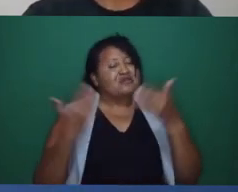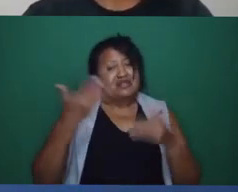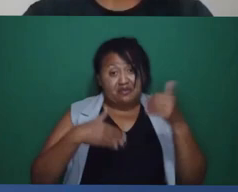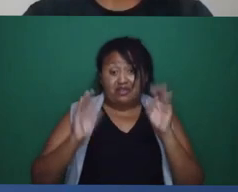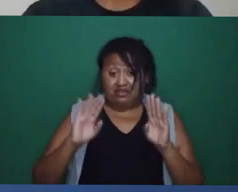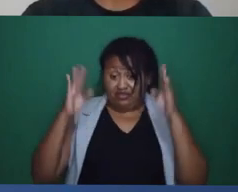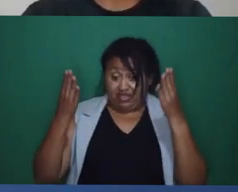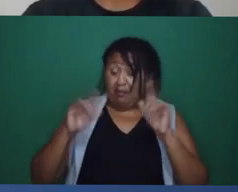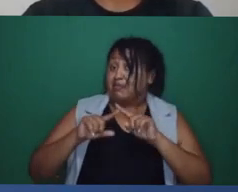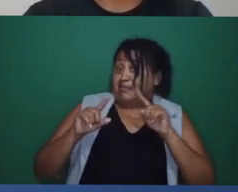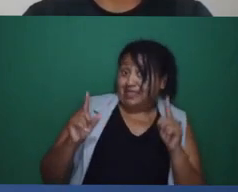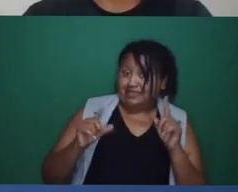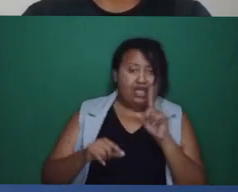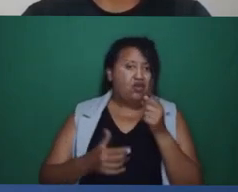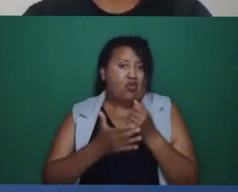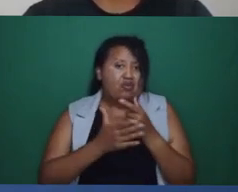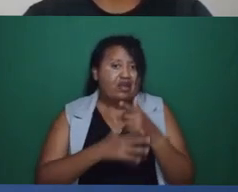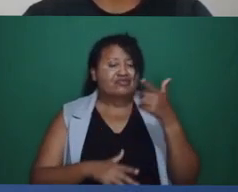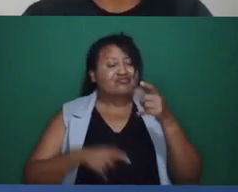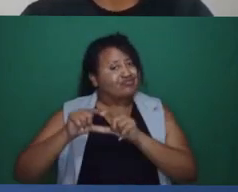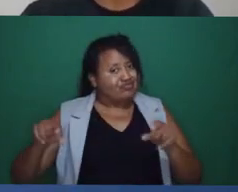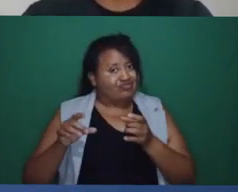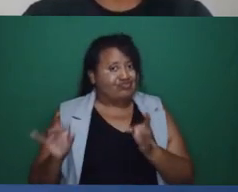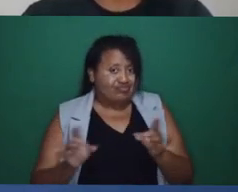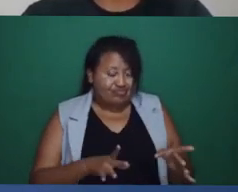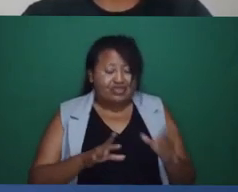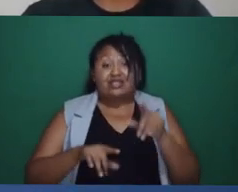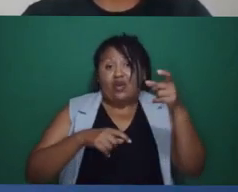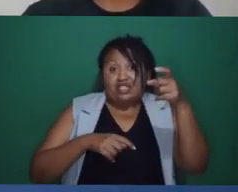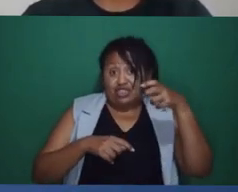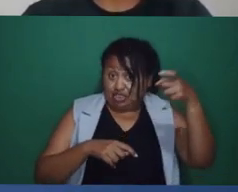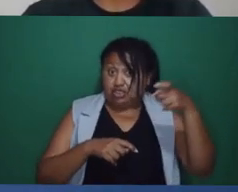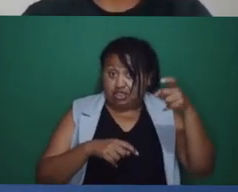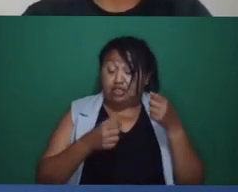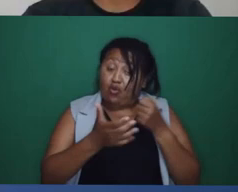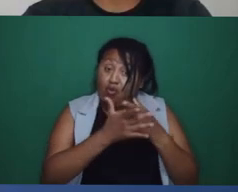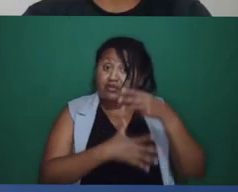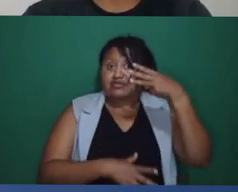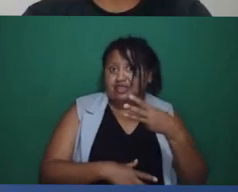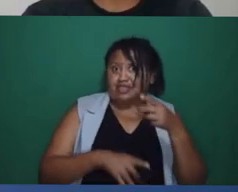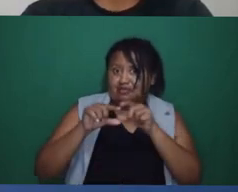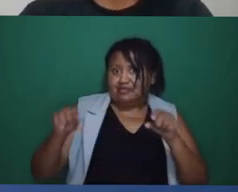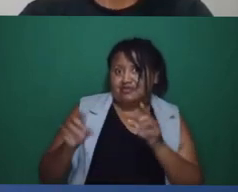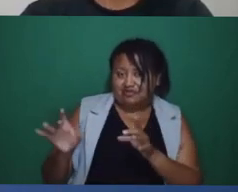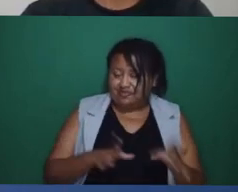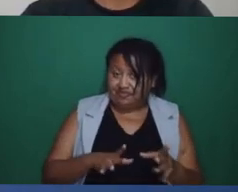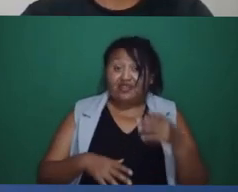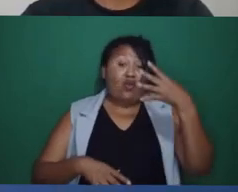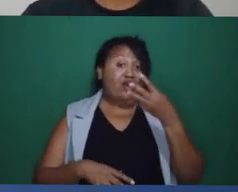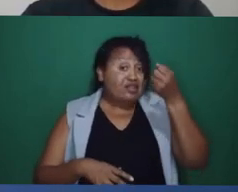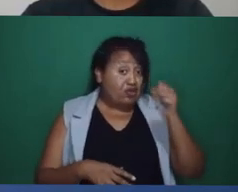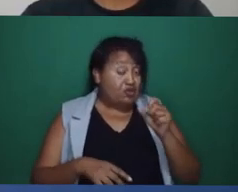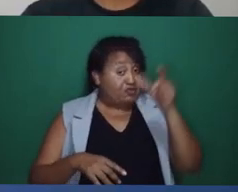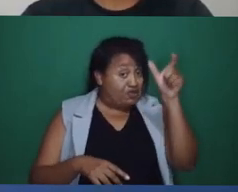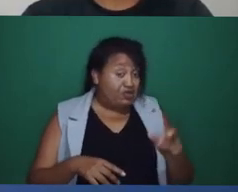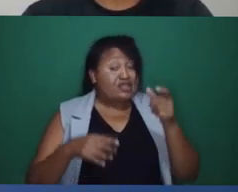participaram da festa porém não compraram rifa a x pessoas que compraram três bilhetes as